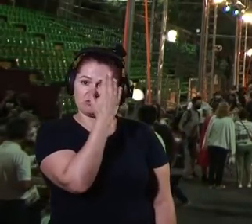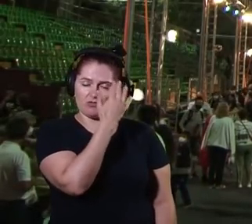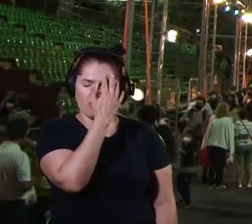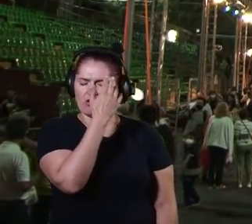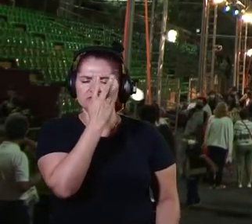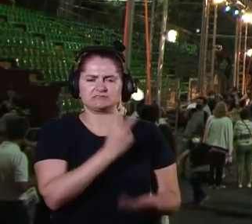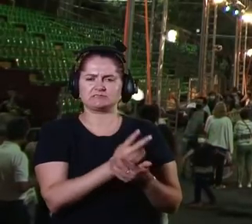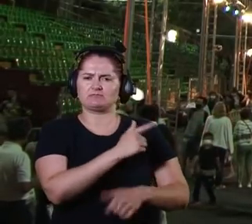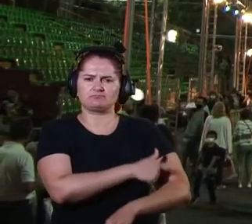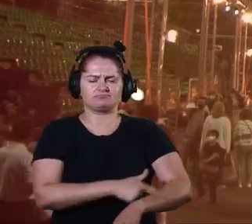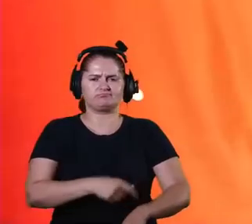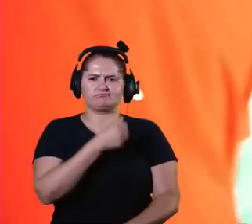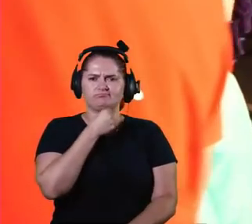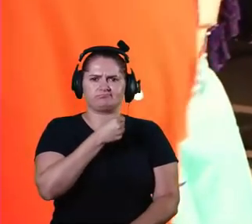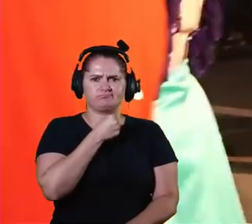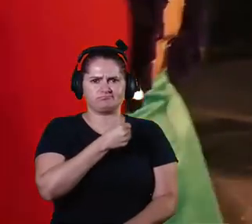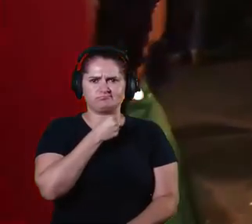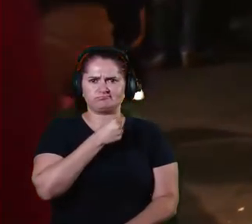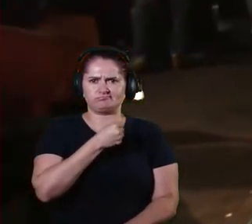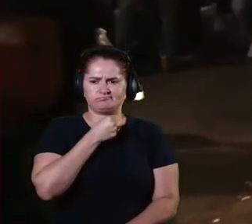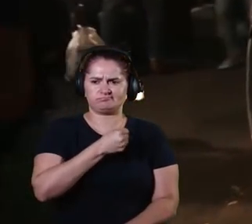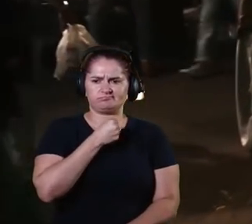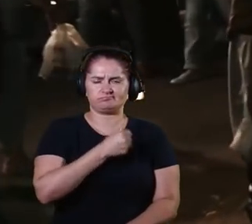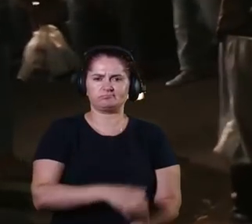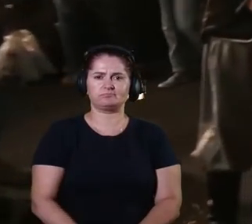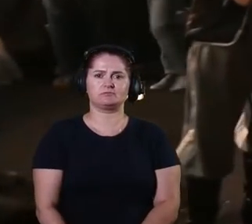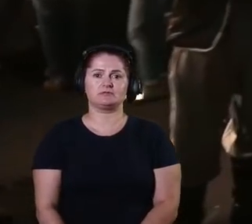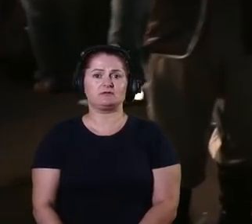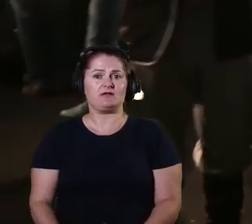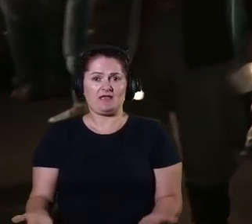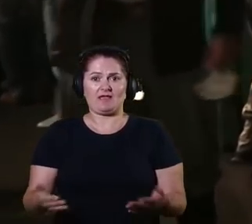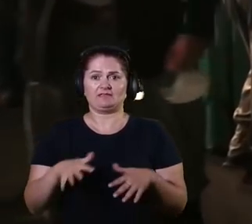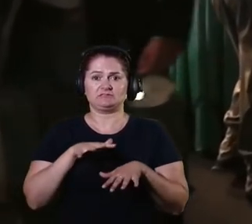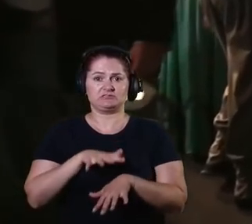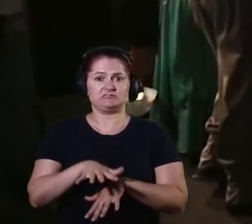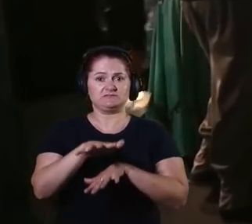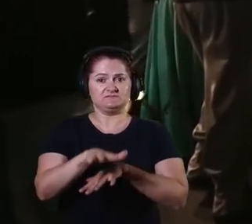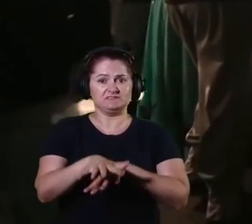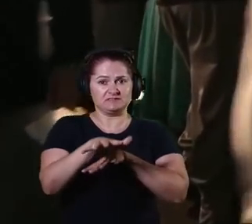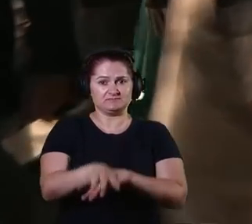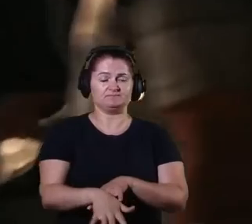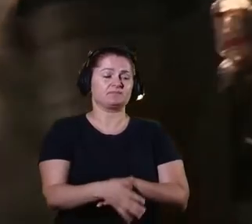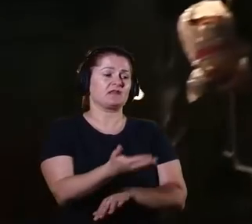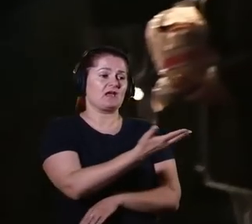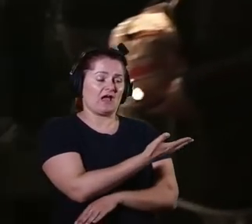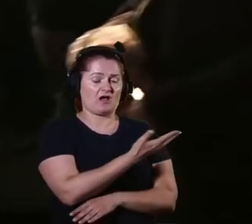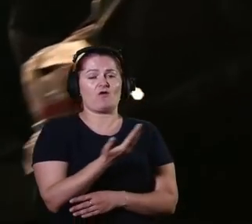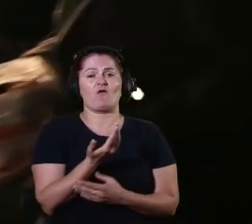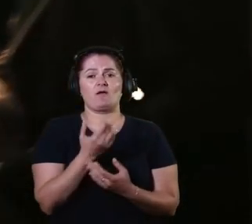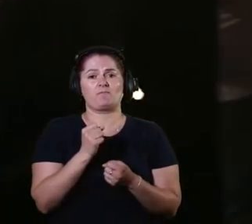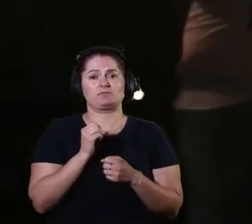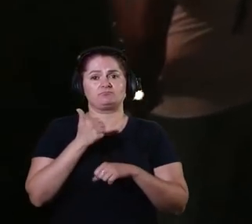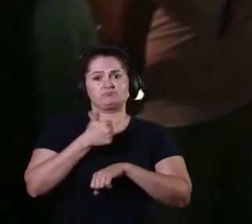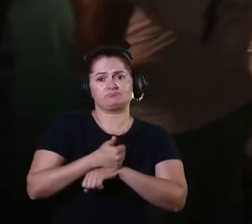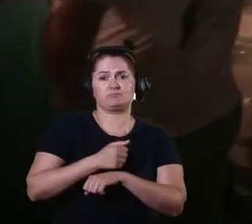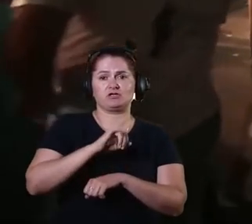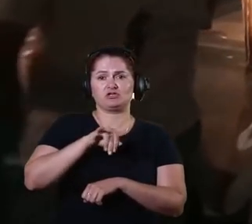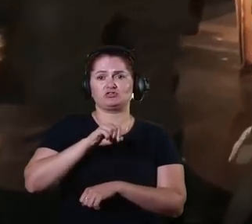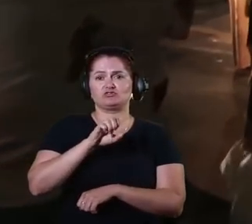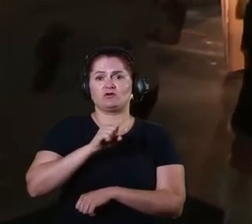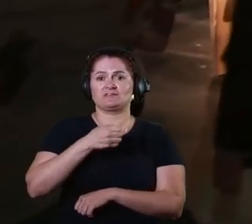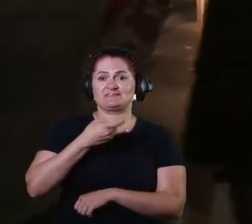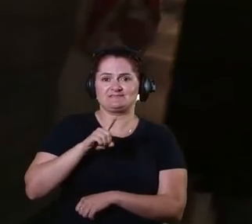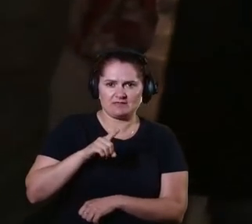com a reportagem, nos atendendo e fazendo a avaliação deste desfile. Sua avaliação, José Ademir Teodoro, já lhe agradecendo por